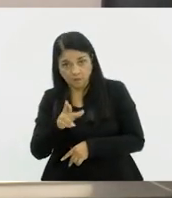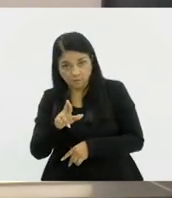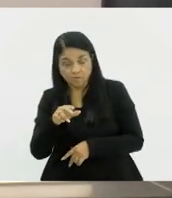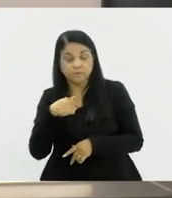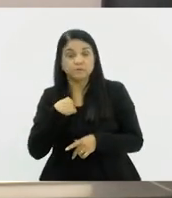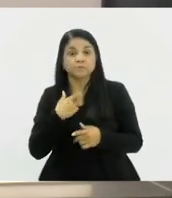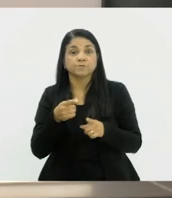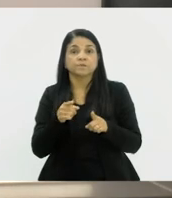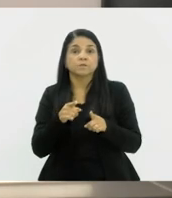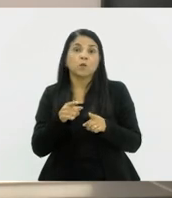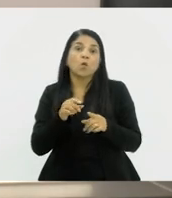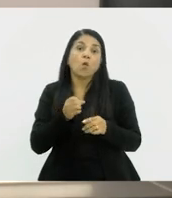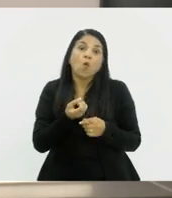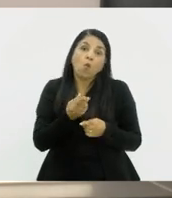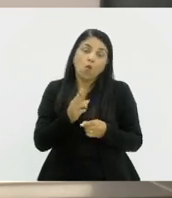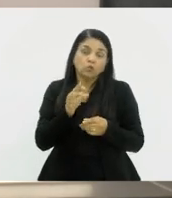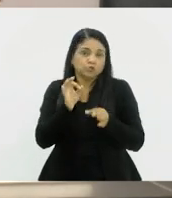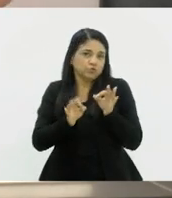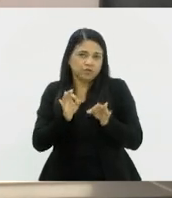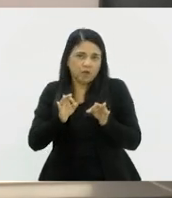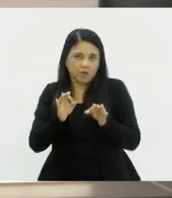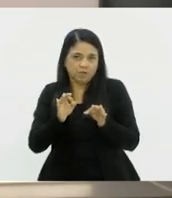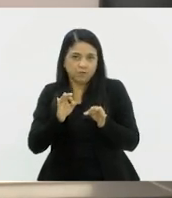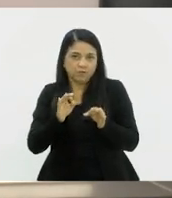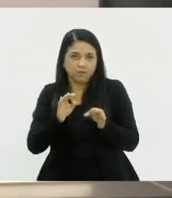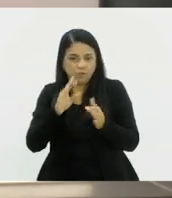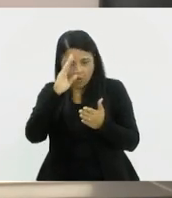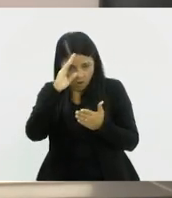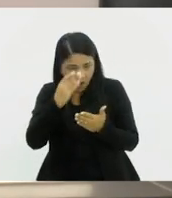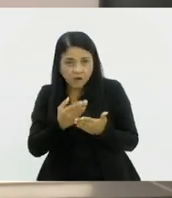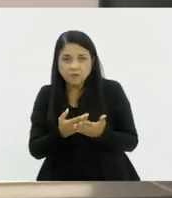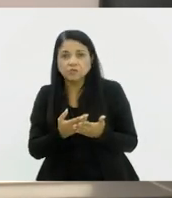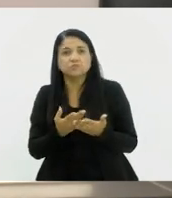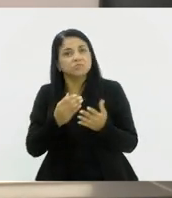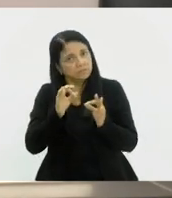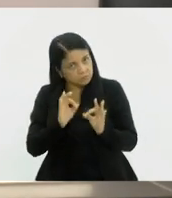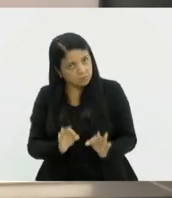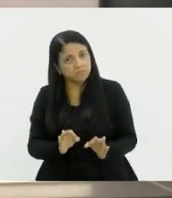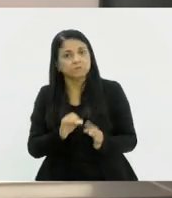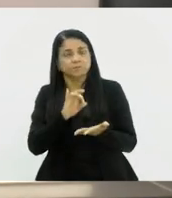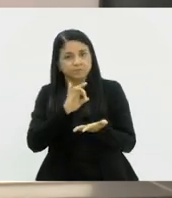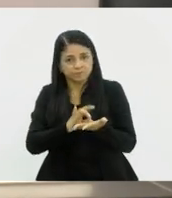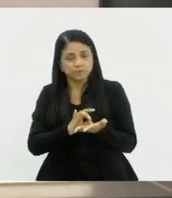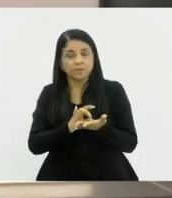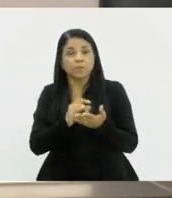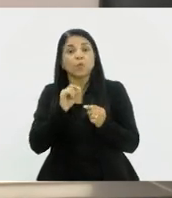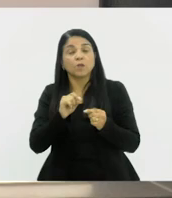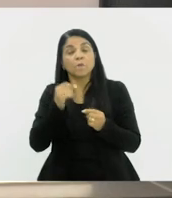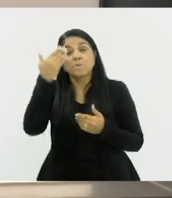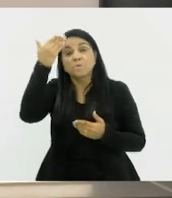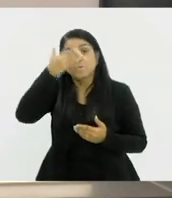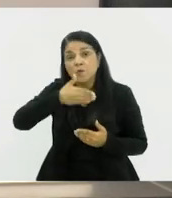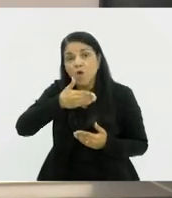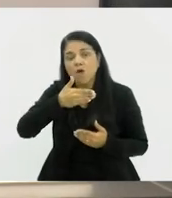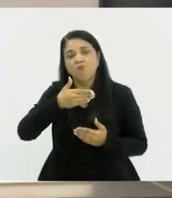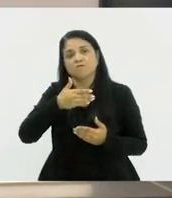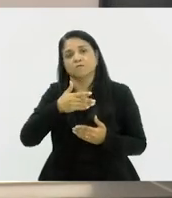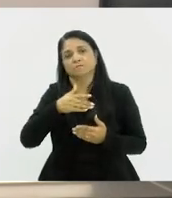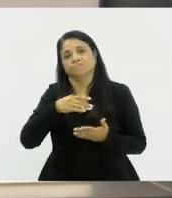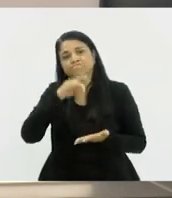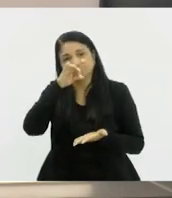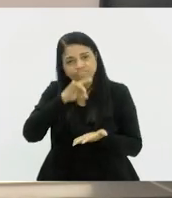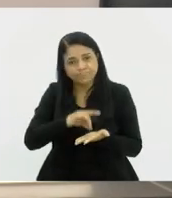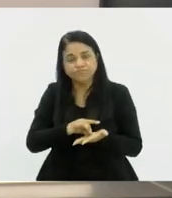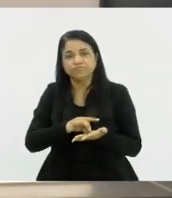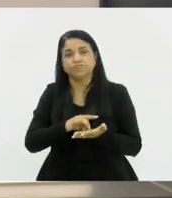ou mesmo no judiciário o que a gente quer é que seja elevado o nível de prova para que a gente possa fazer